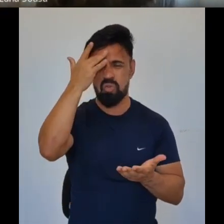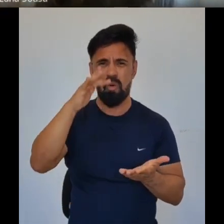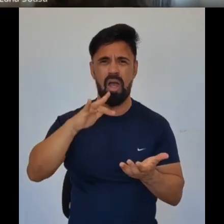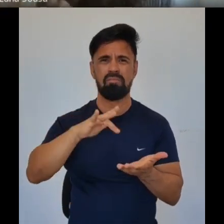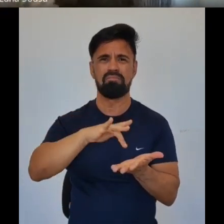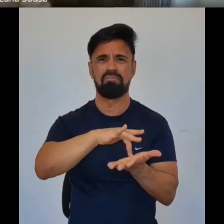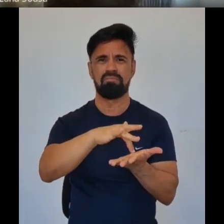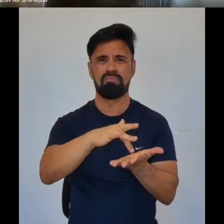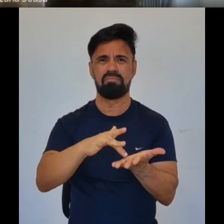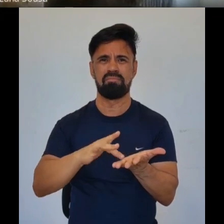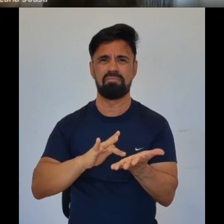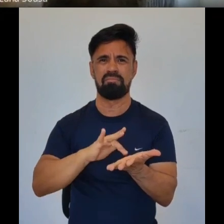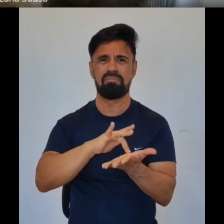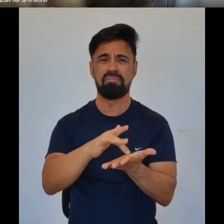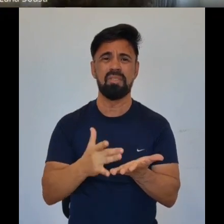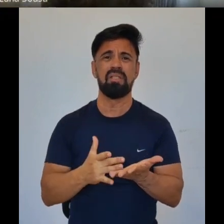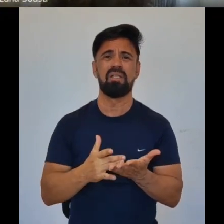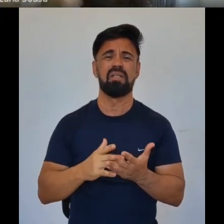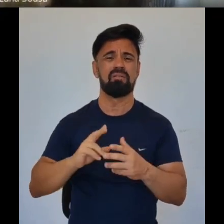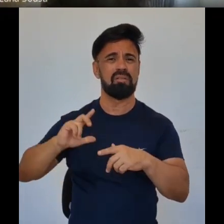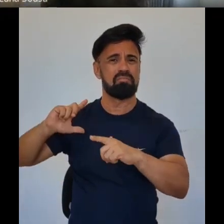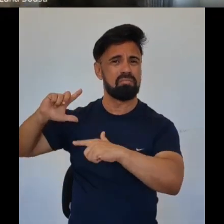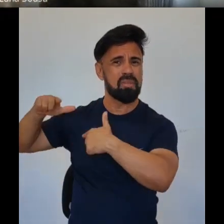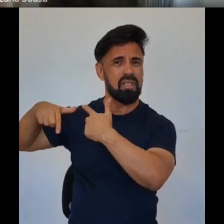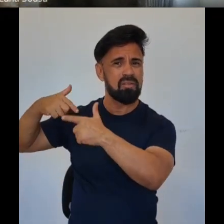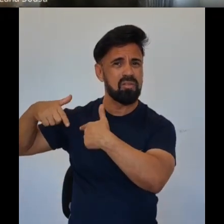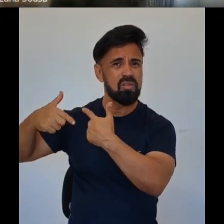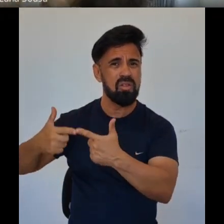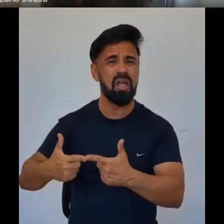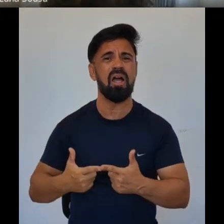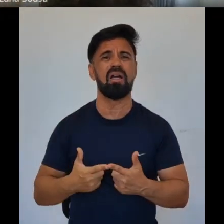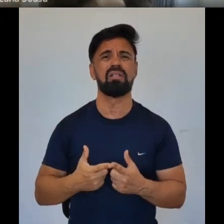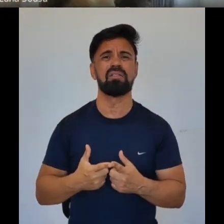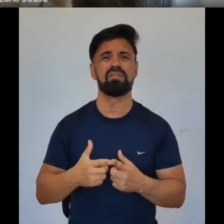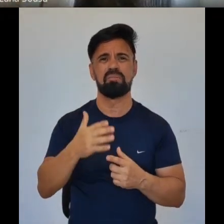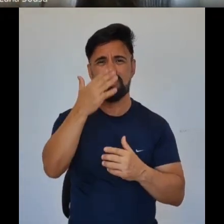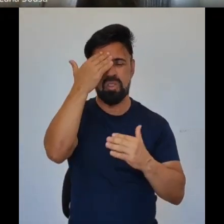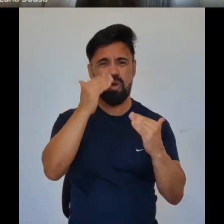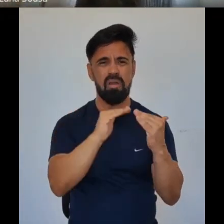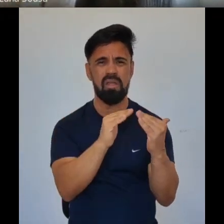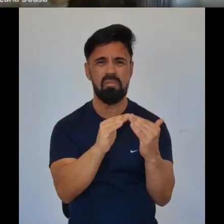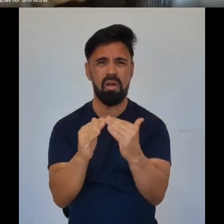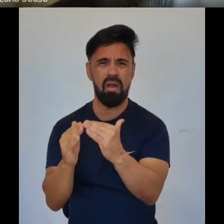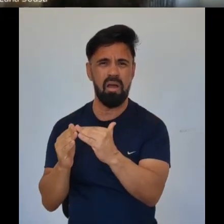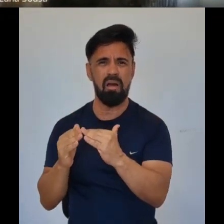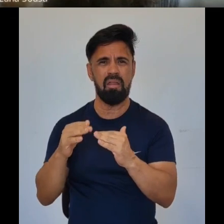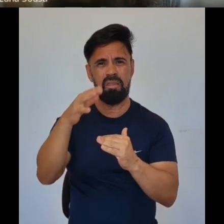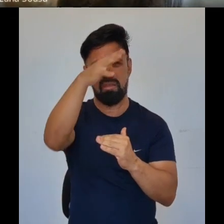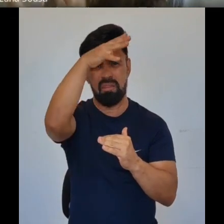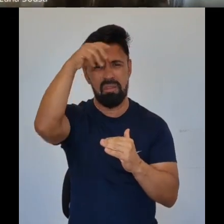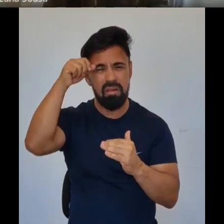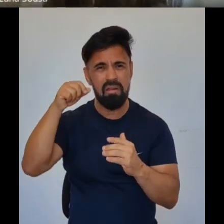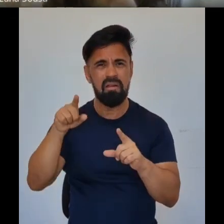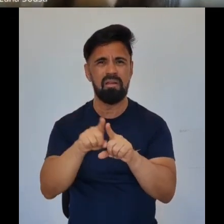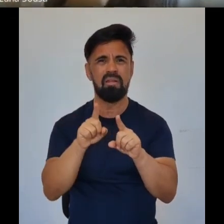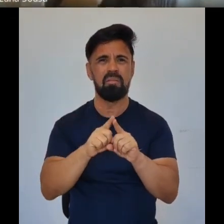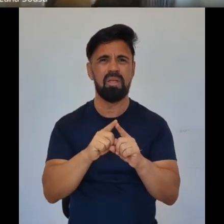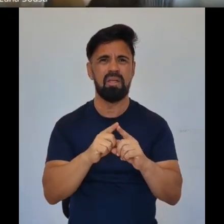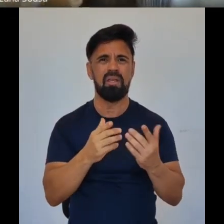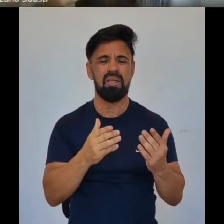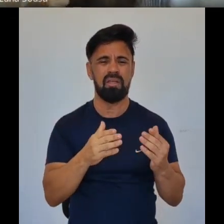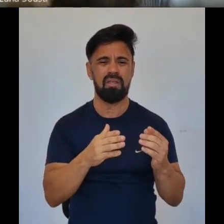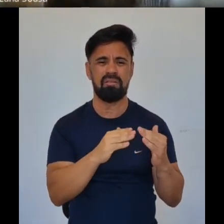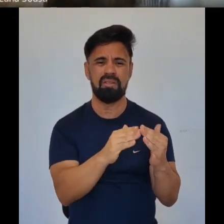raça e etnia das pessoas, vamos pensar nos povos indígenas, nas pessoas negras, vamos pensar nos